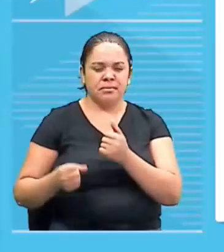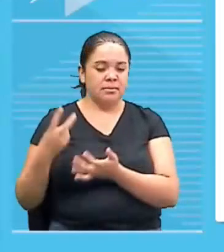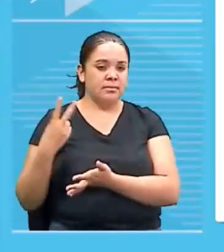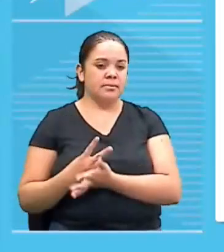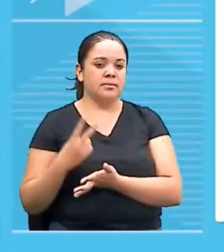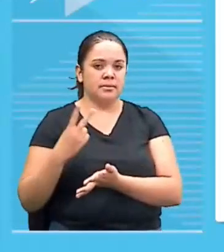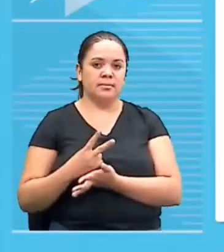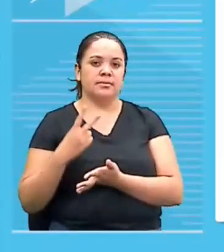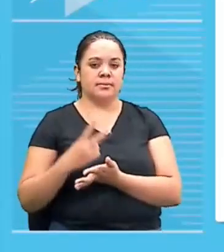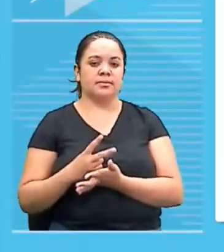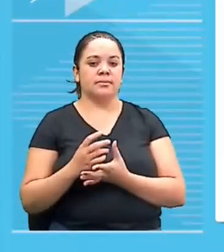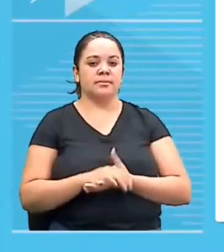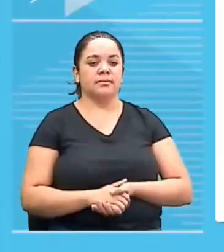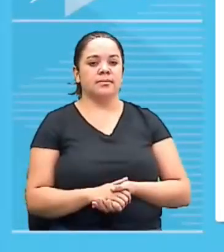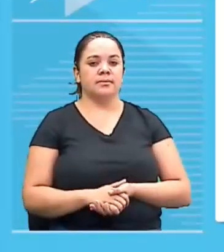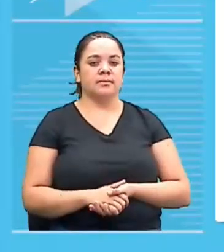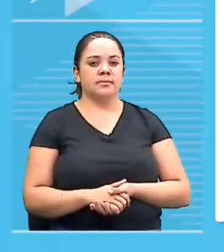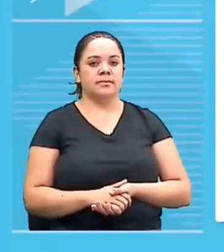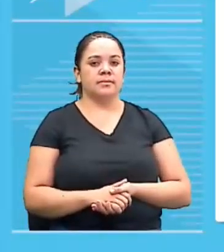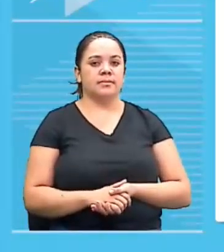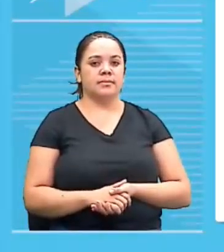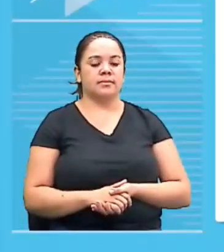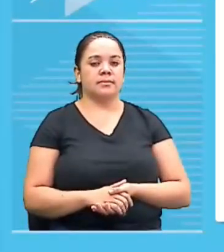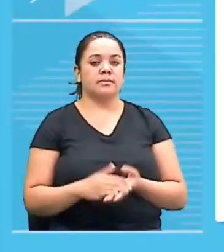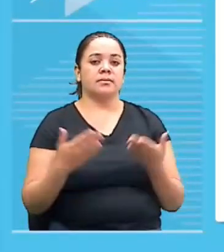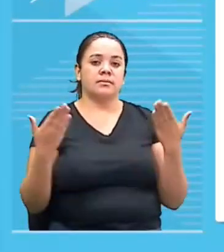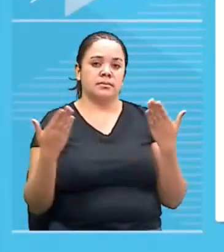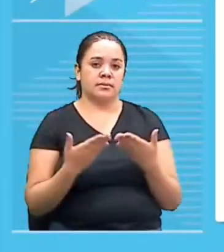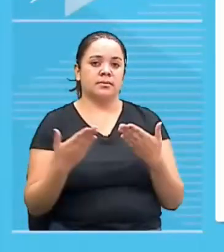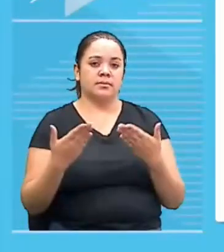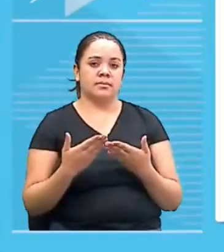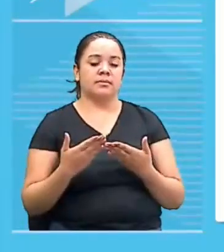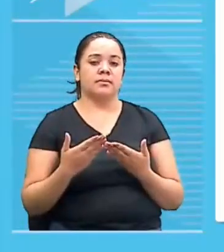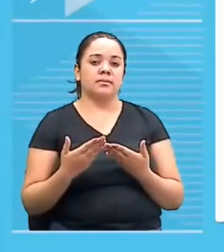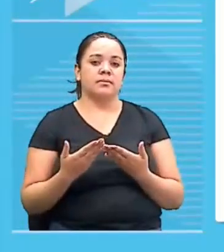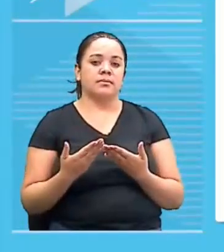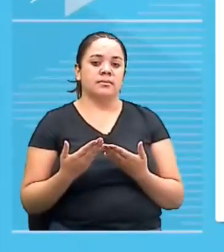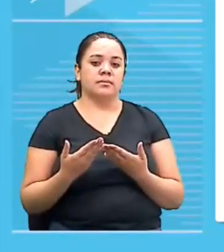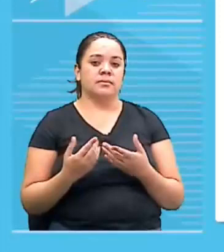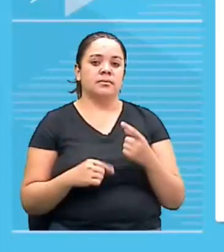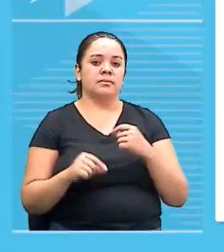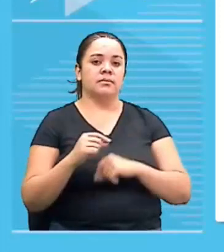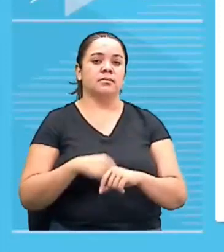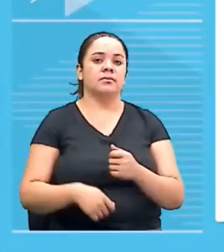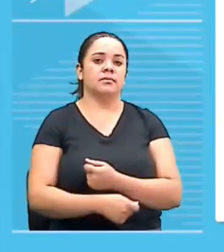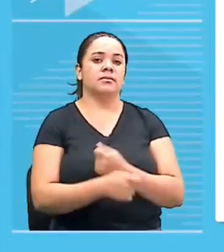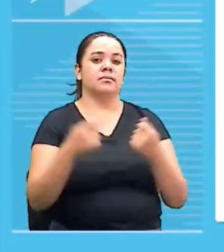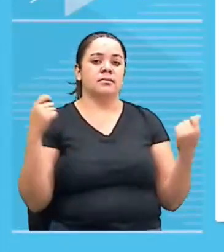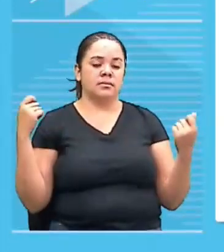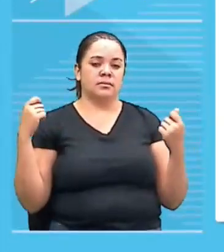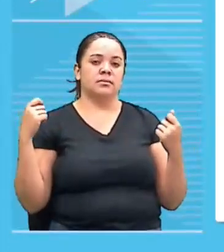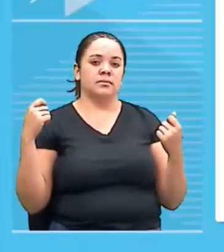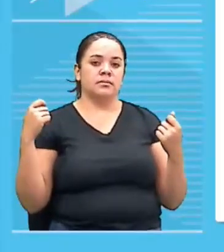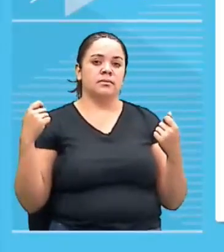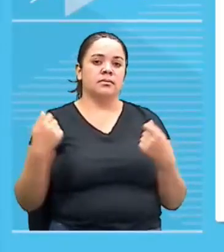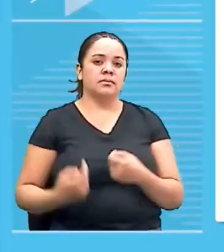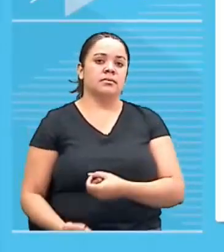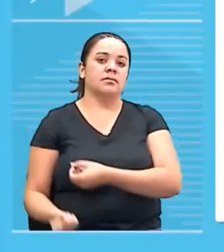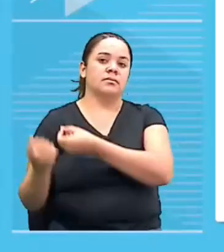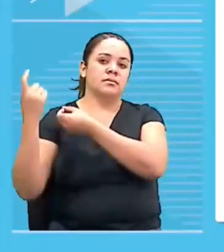irreversível. Ou seja, hoje não tem como mais nós voltarmos